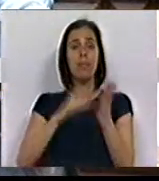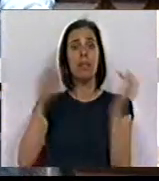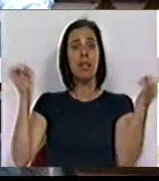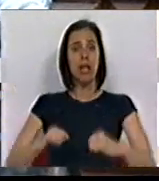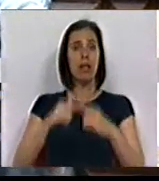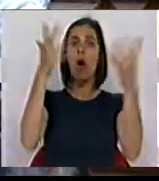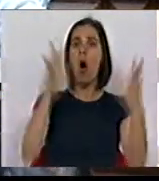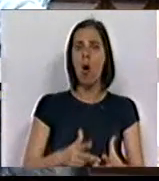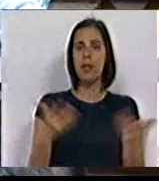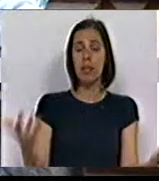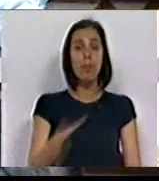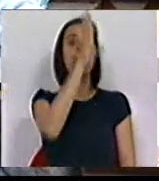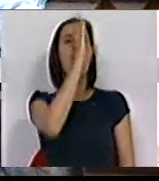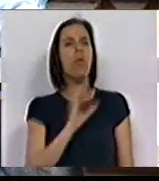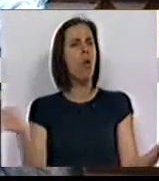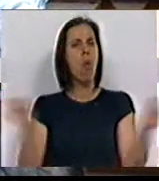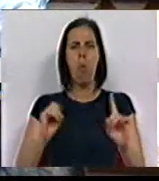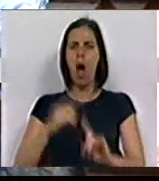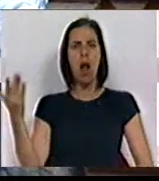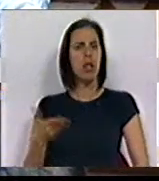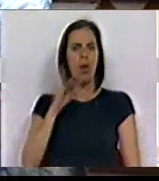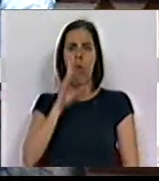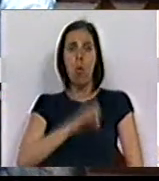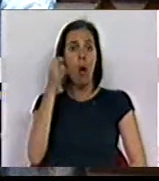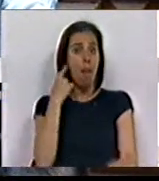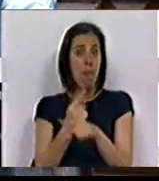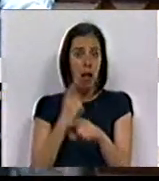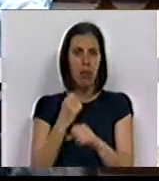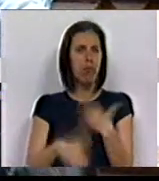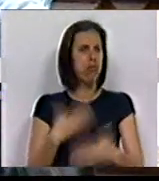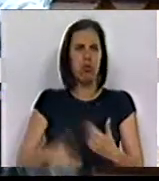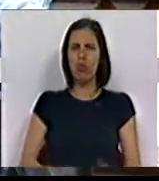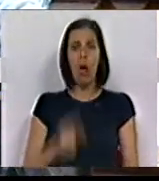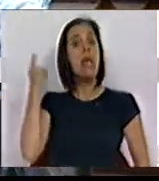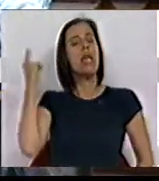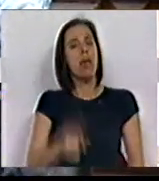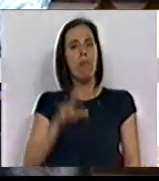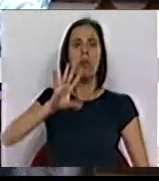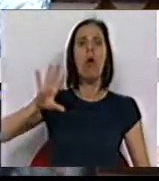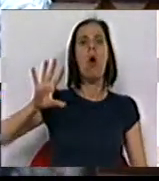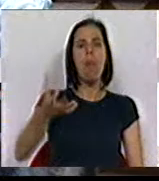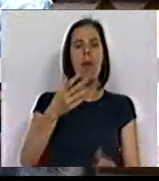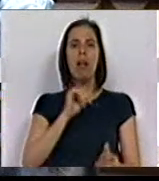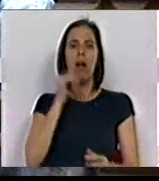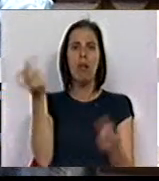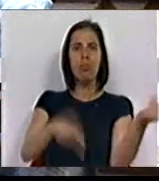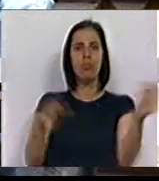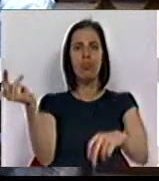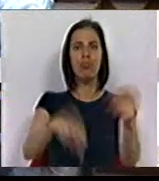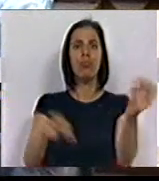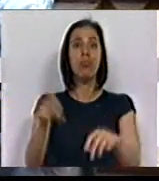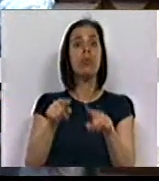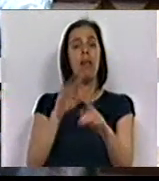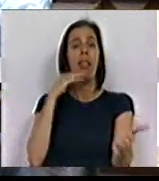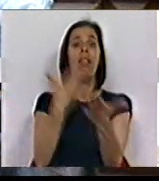Tratado Orçamental. O Governo não tem legitimidade para se manter em funções, impondo ao país os constrangimentos